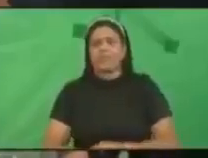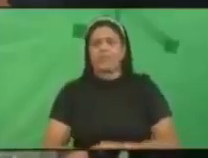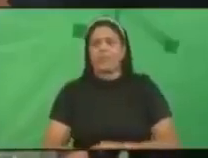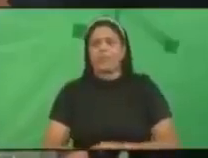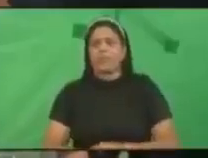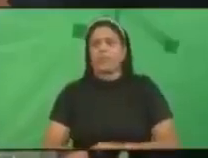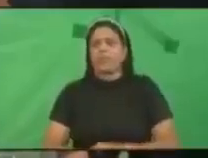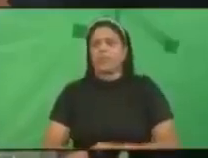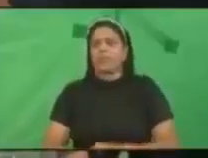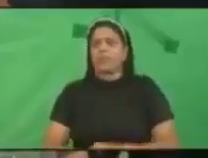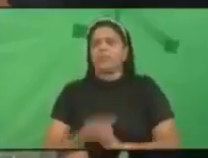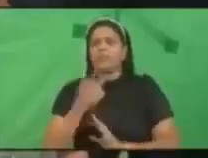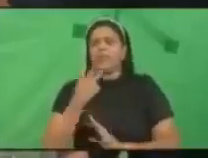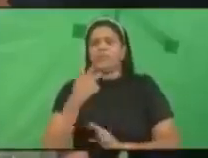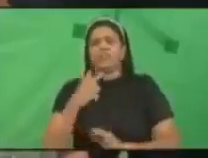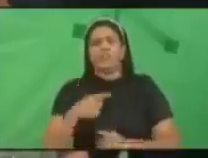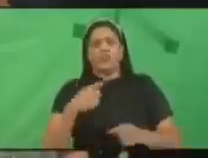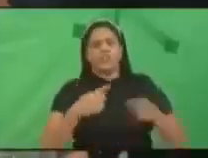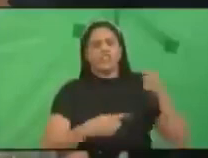disputa de futebol.